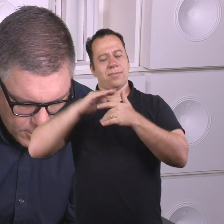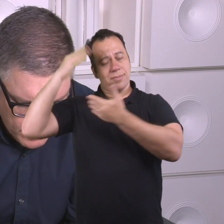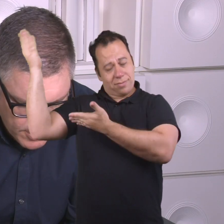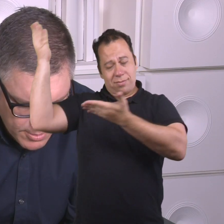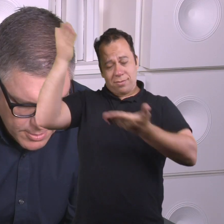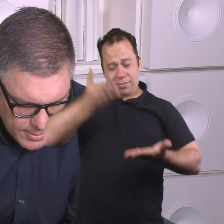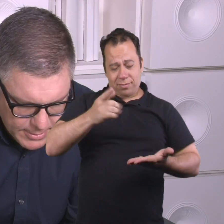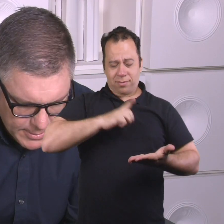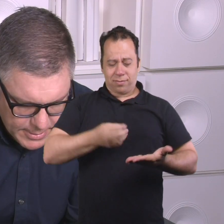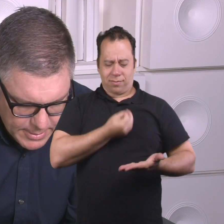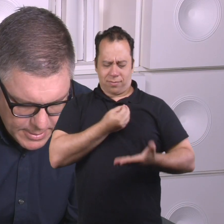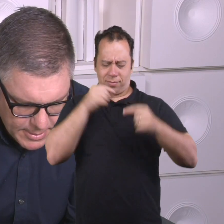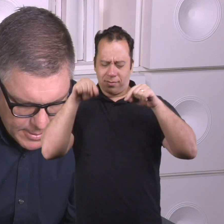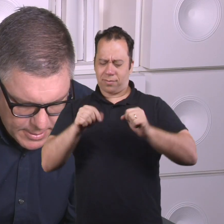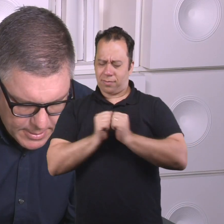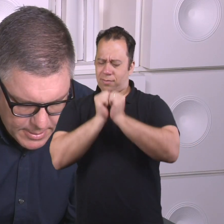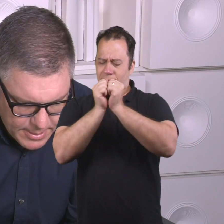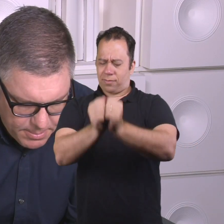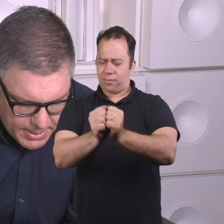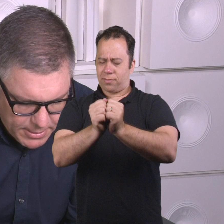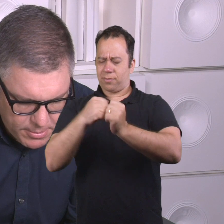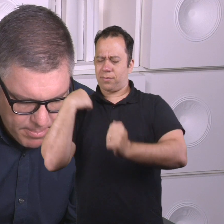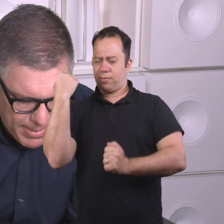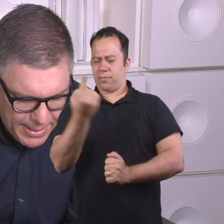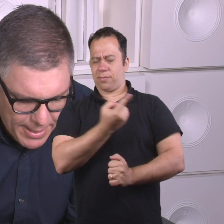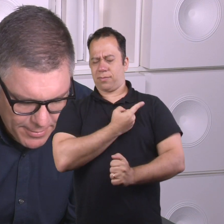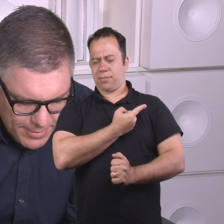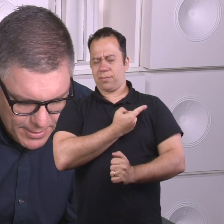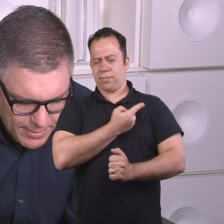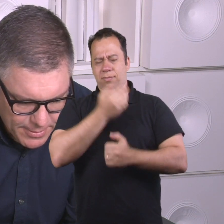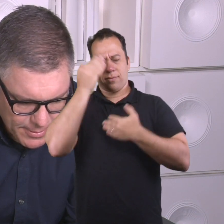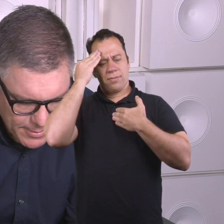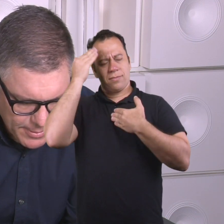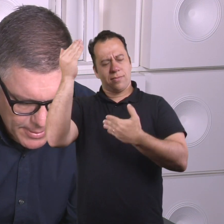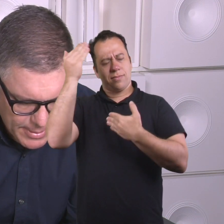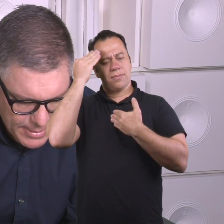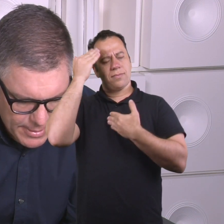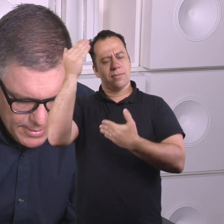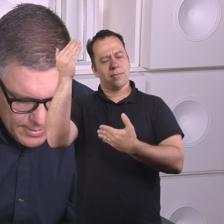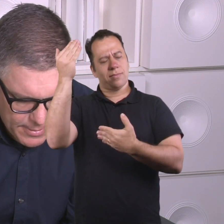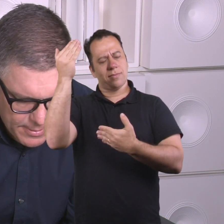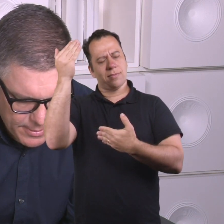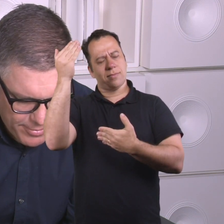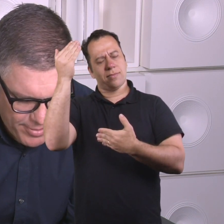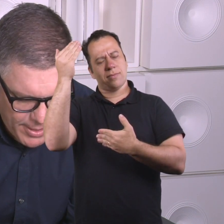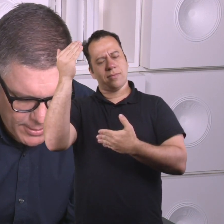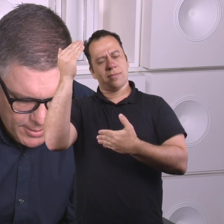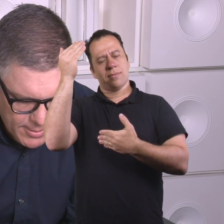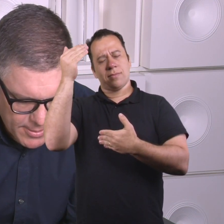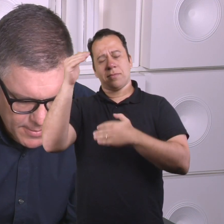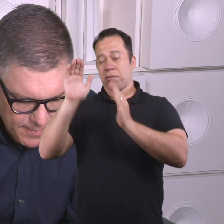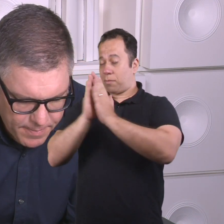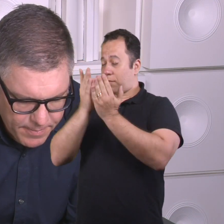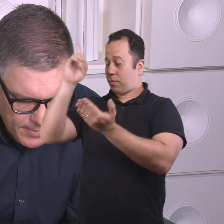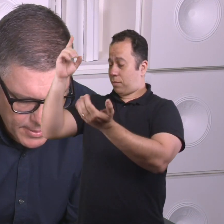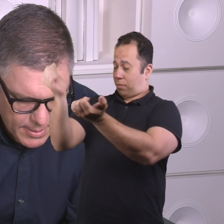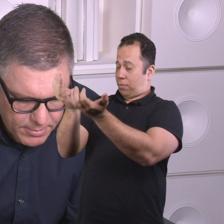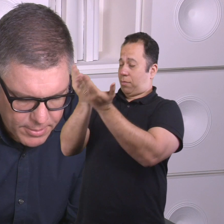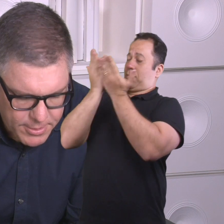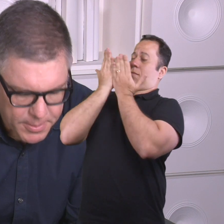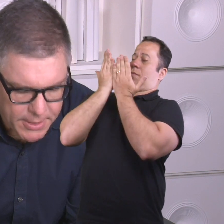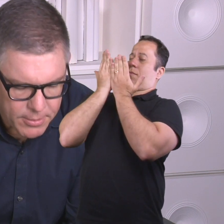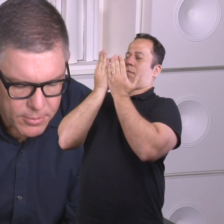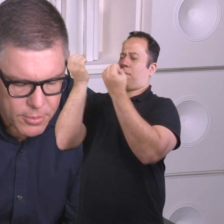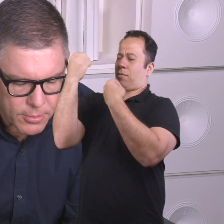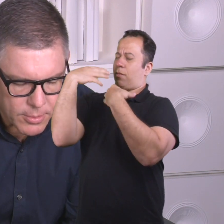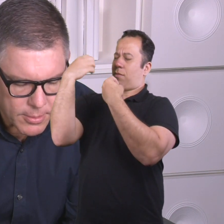presença conosco e pela tua palavra que vem a nós. Que o